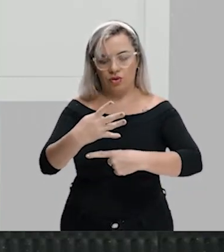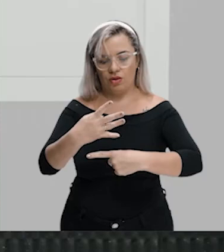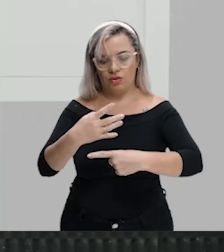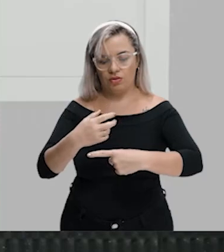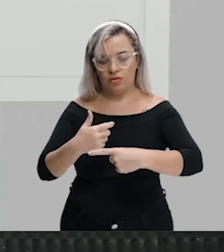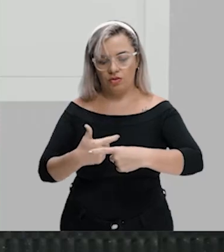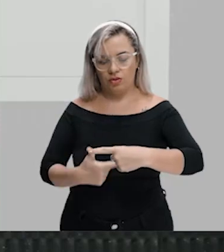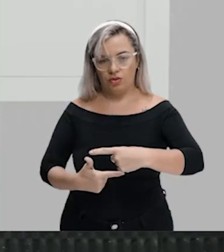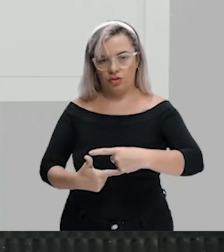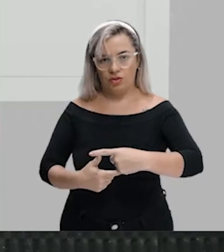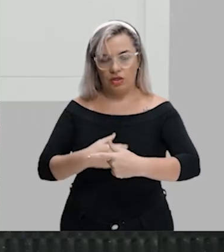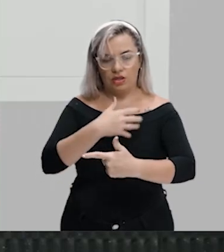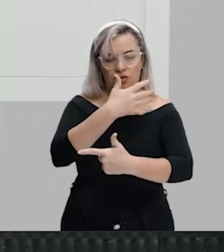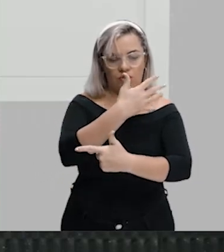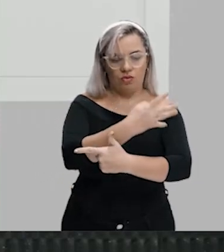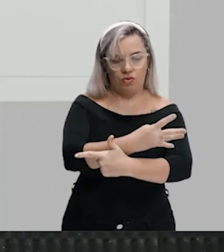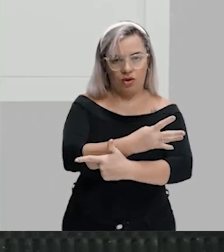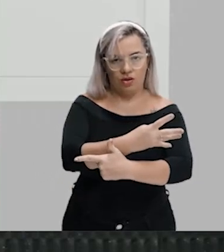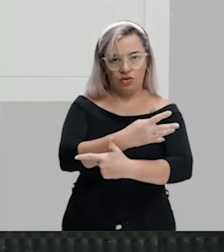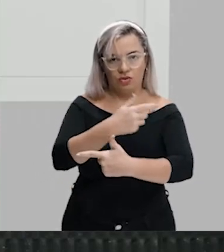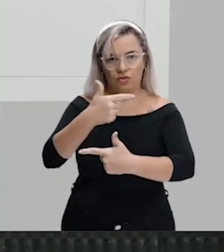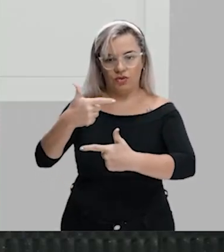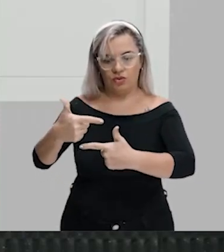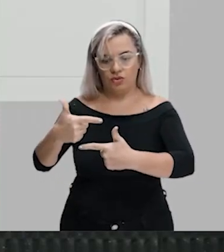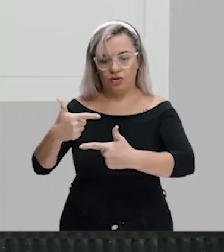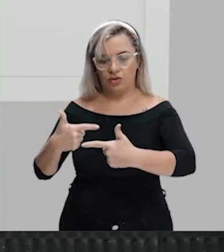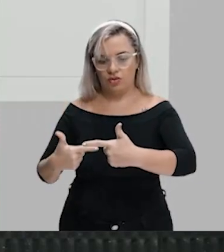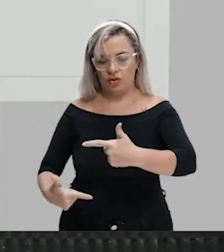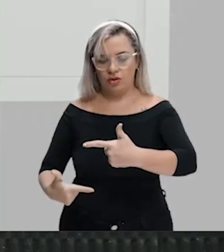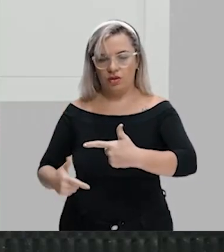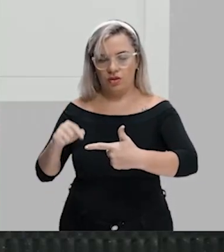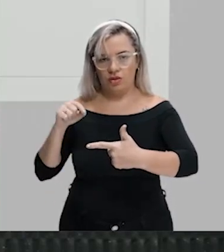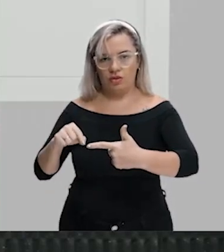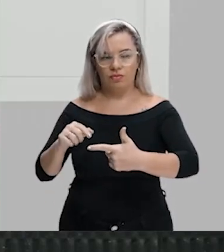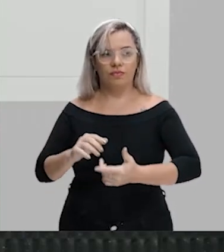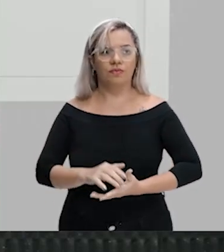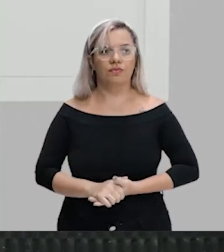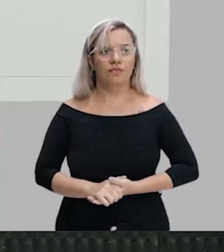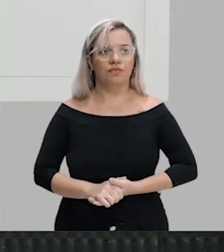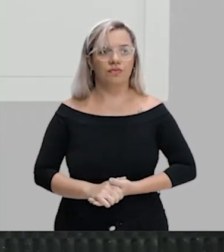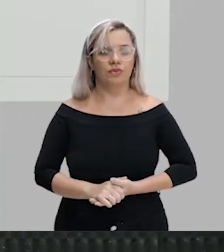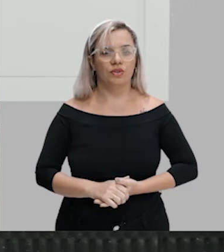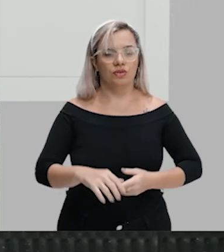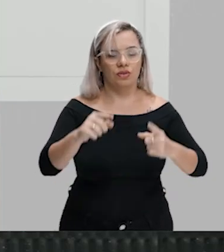2. Então, vezes 10 ao quadrado.